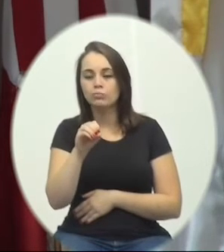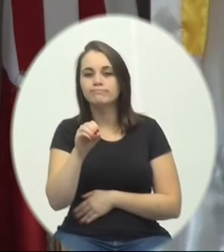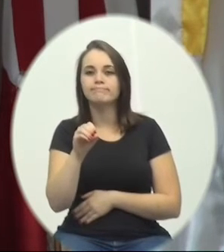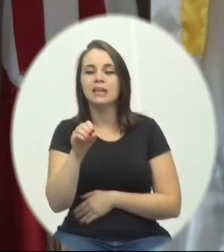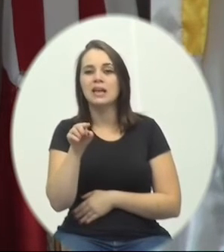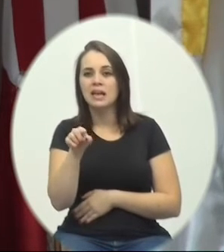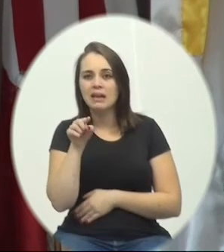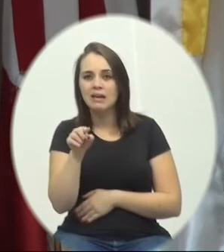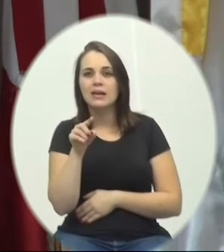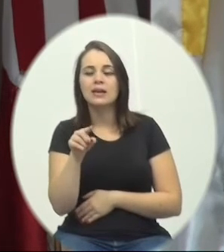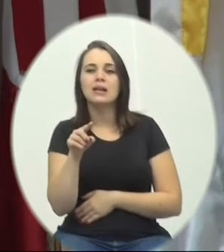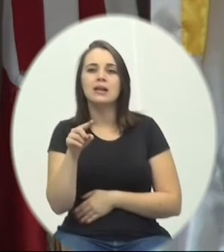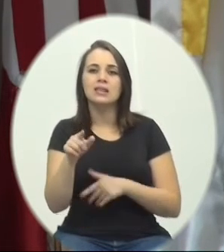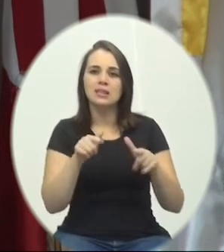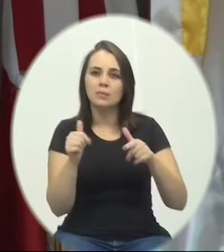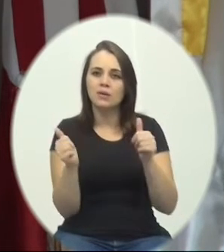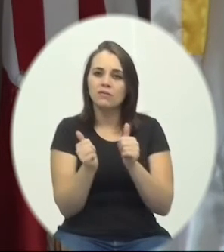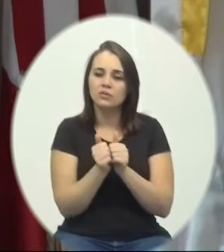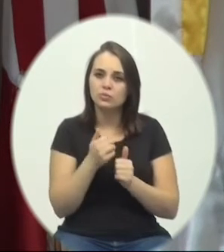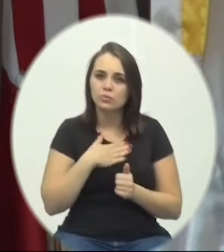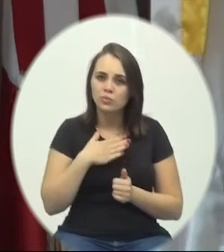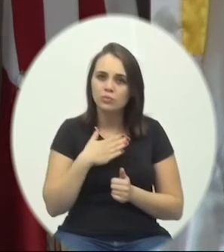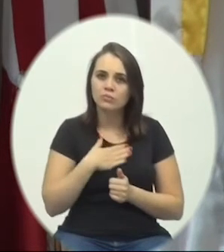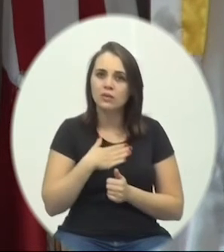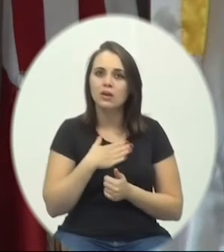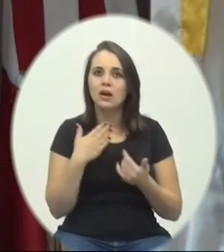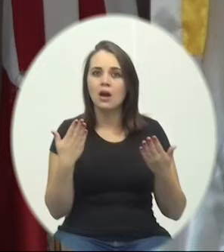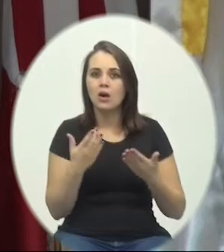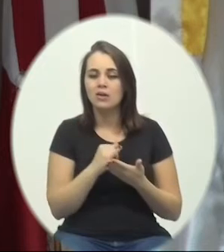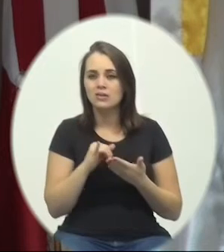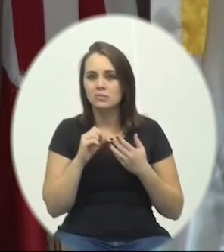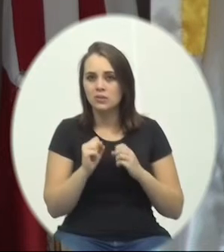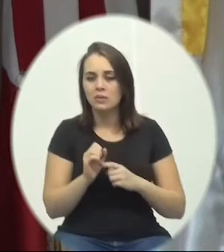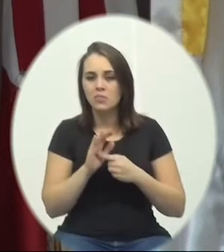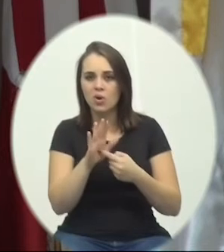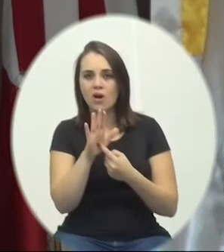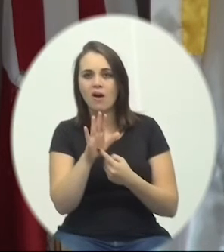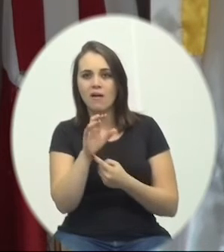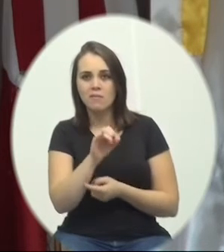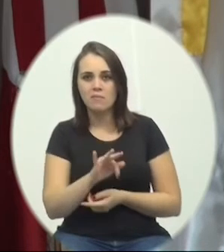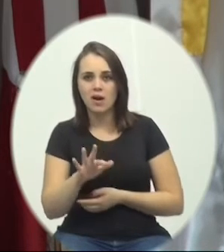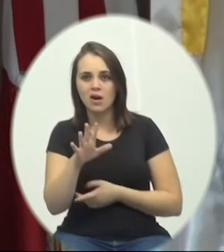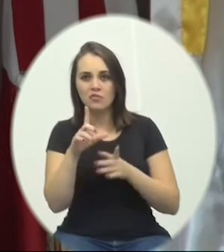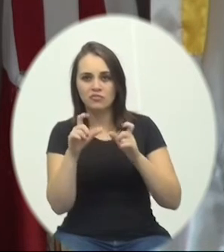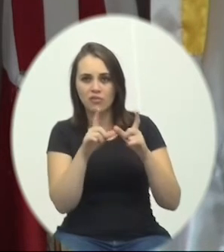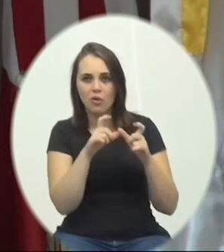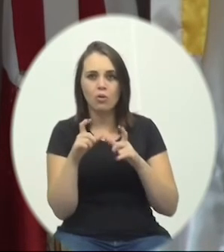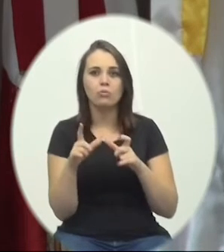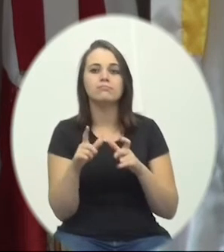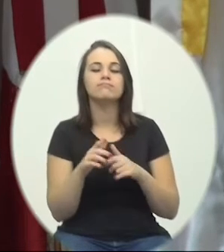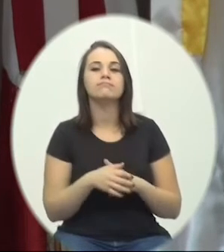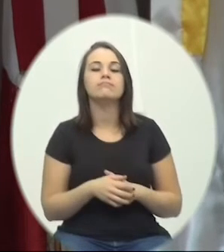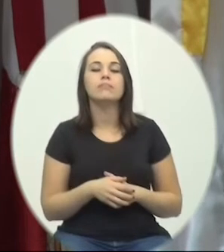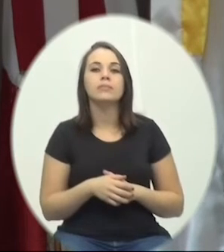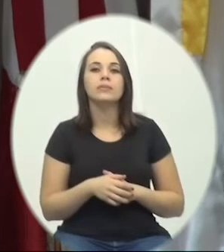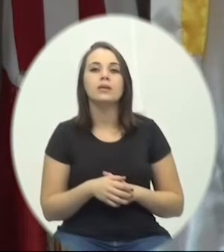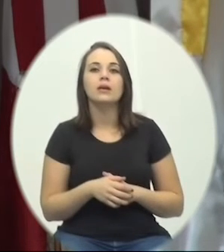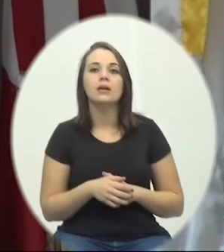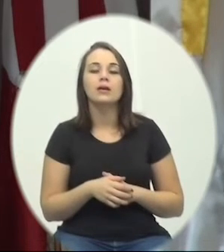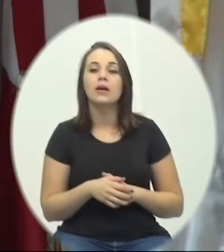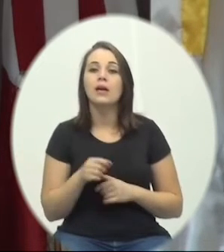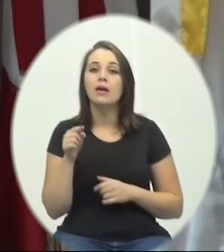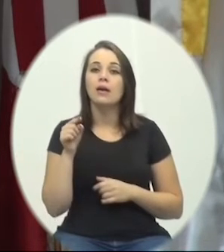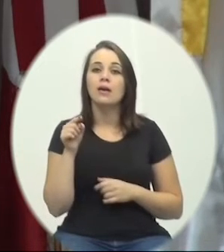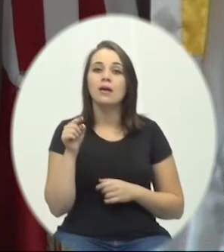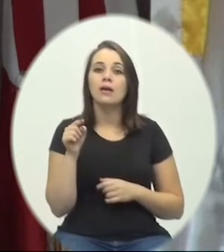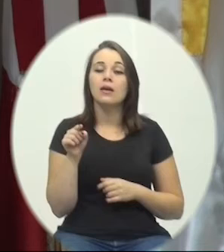advogado do meu escritório, se puder soltar ali, Henrique. Que, vereador